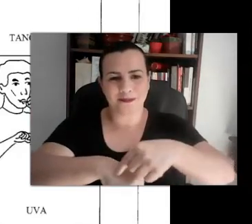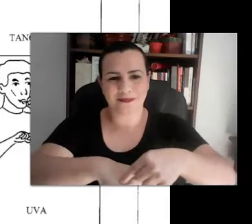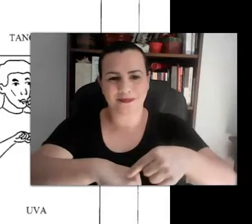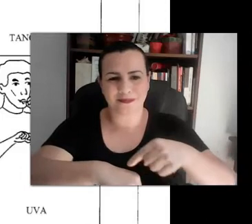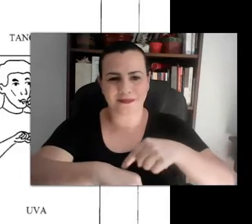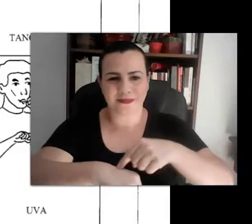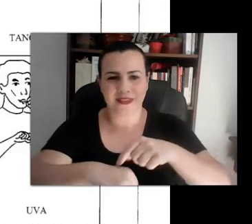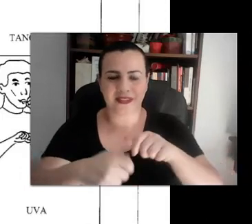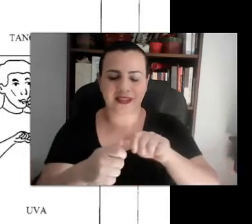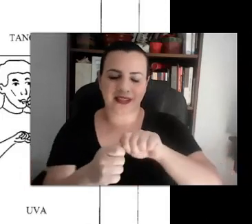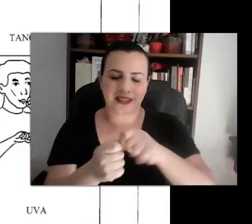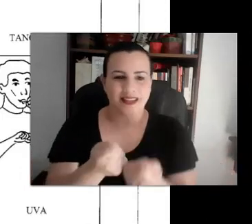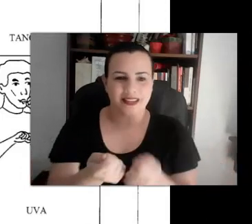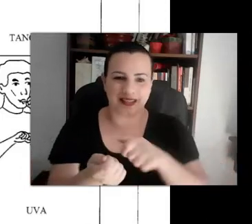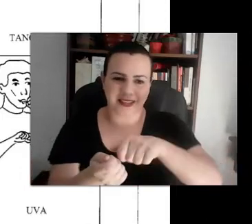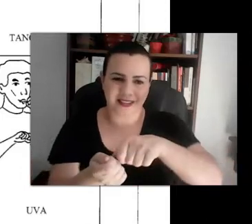morango,